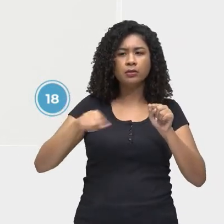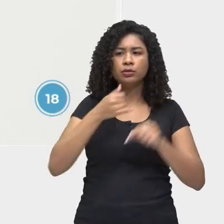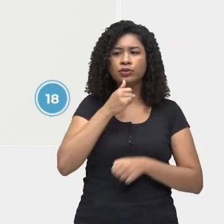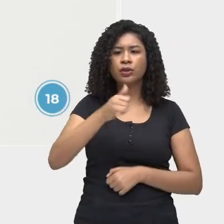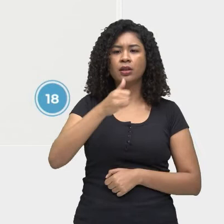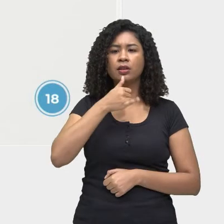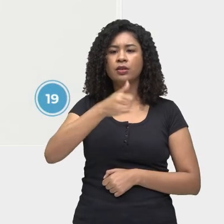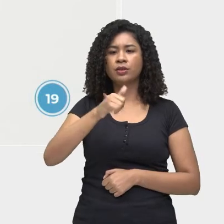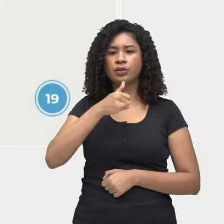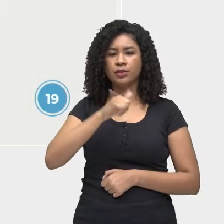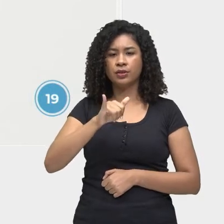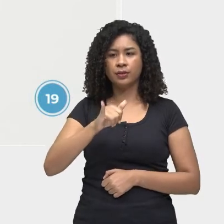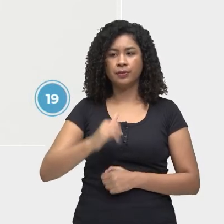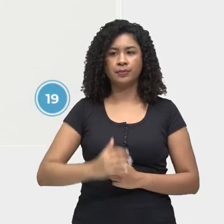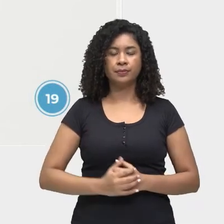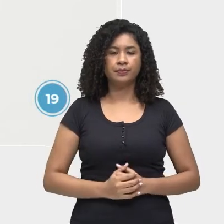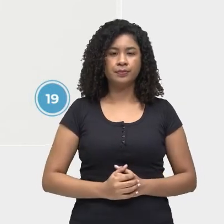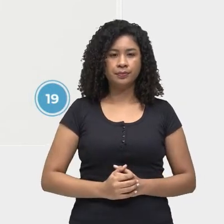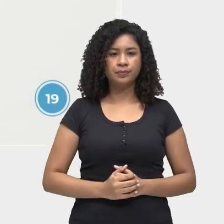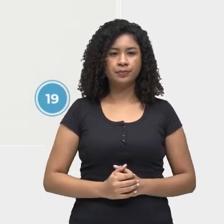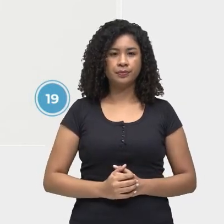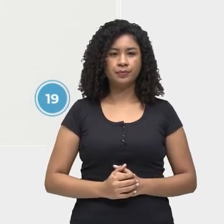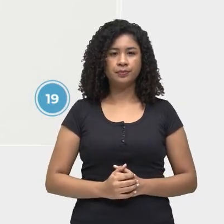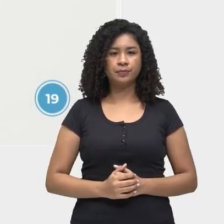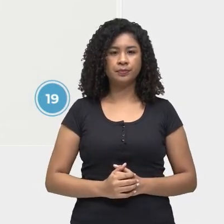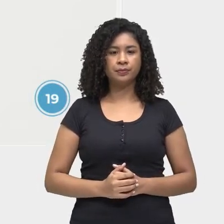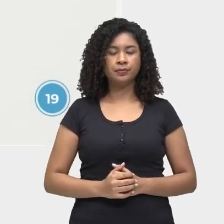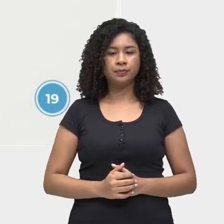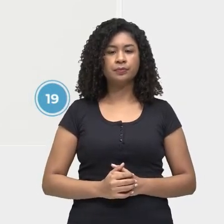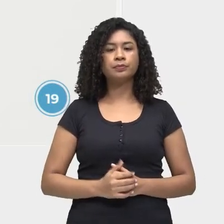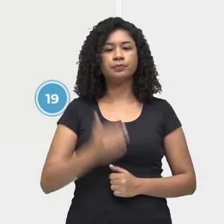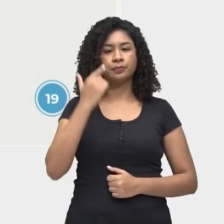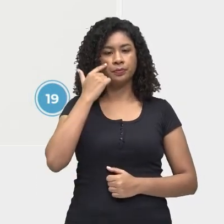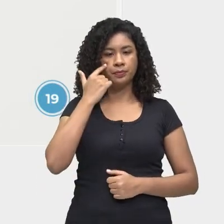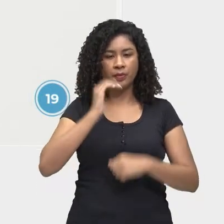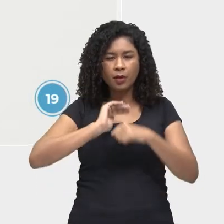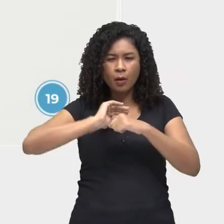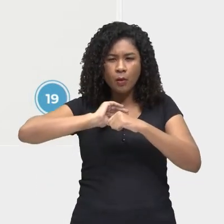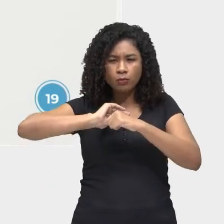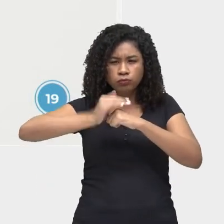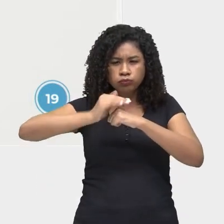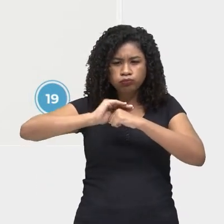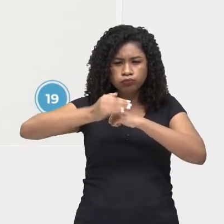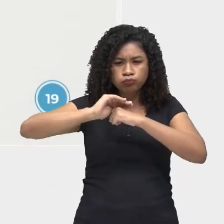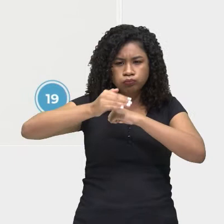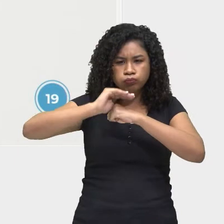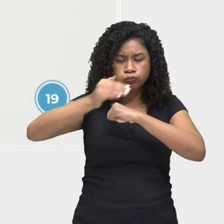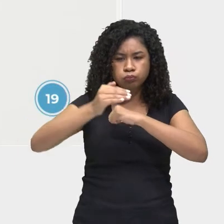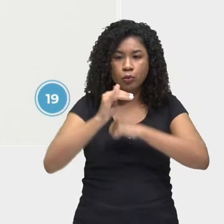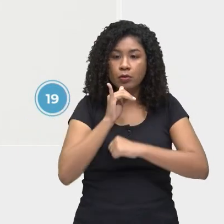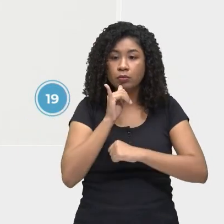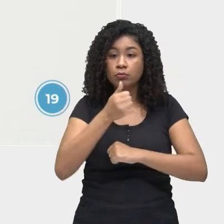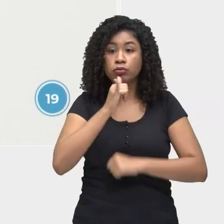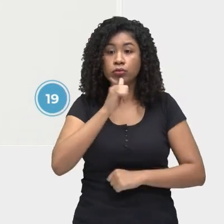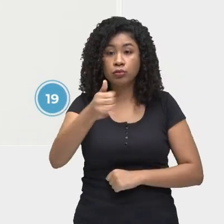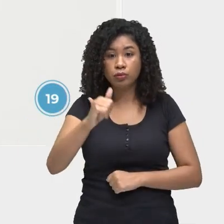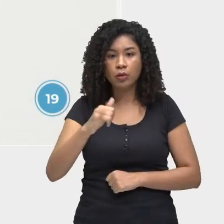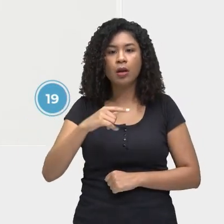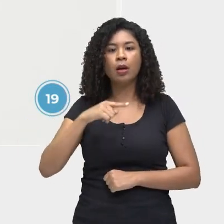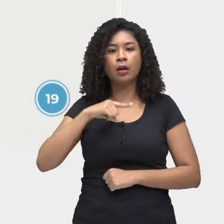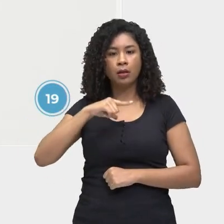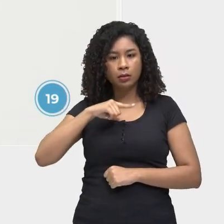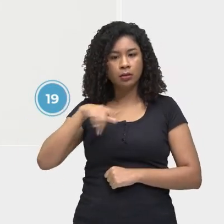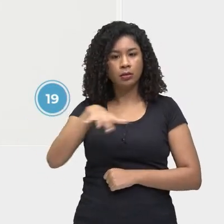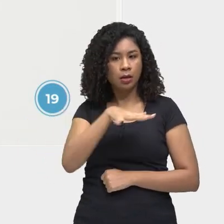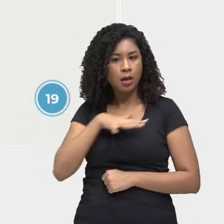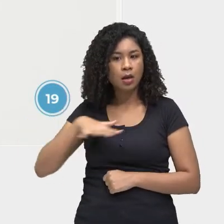na eletrosfera, certo? E cada nível de energia ou camada eletrônica se subdivide em regiões